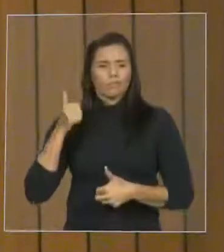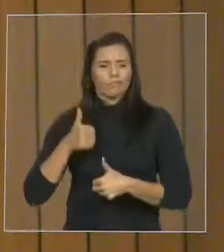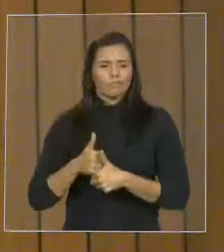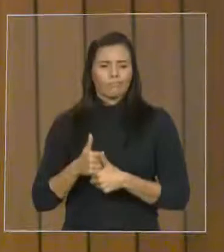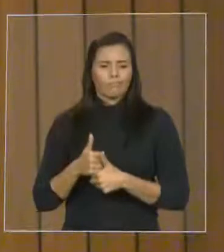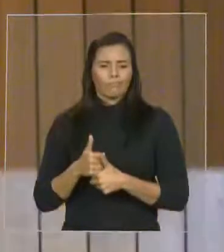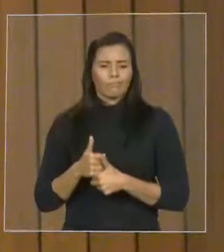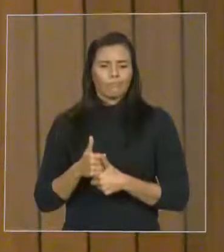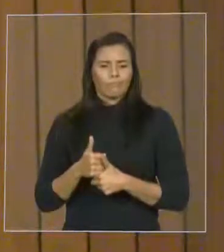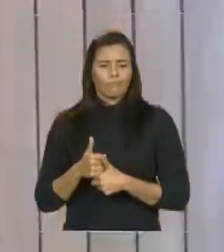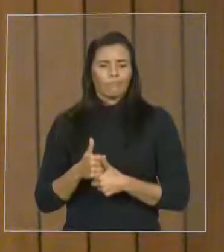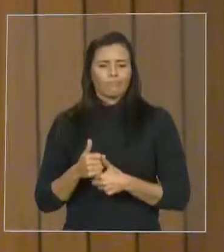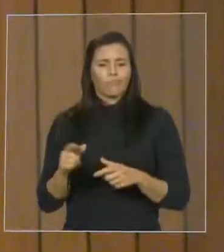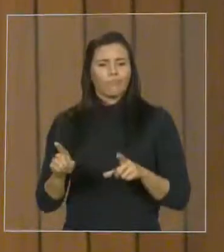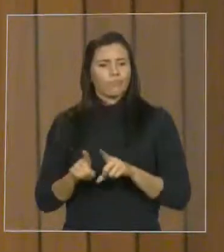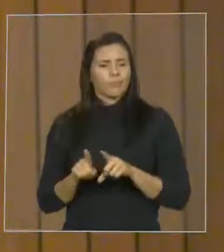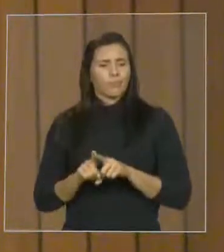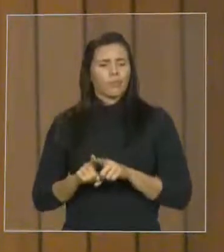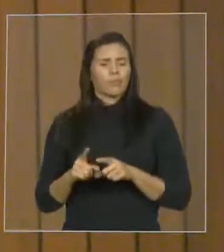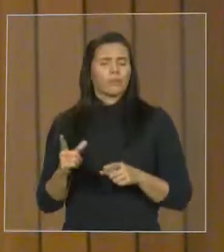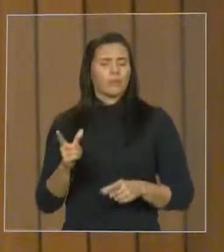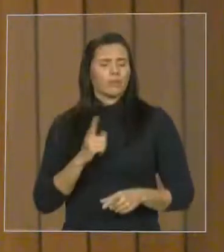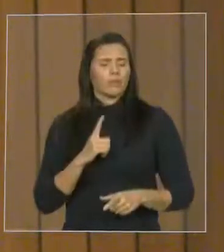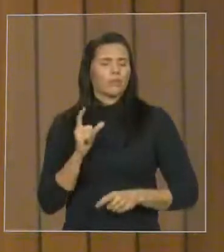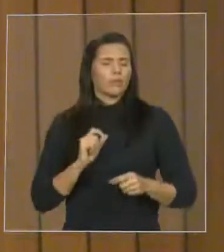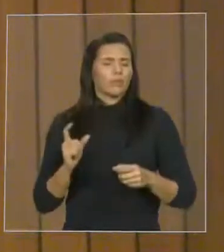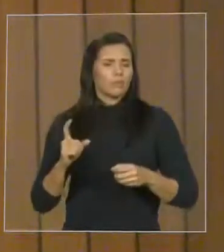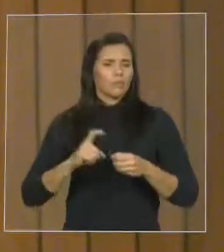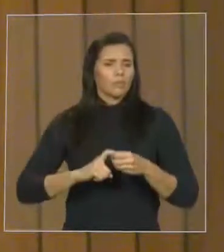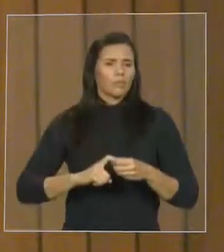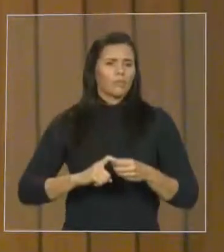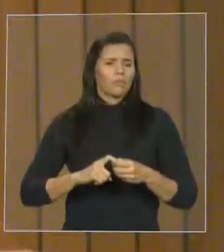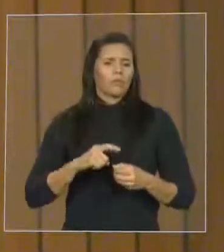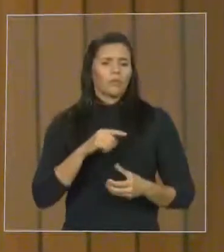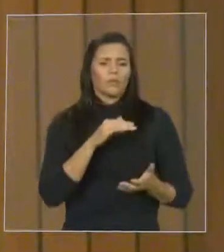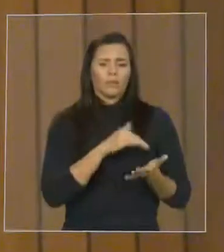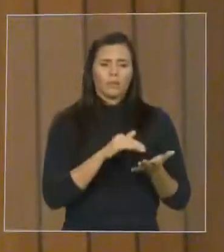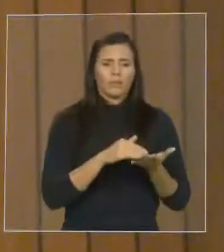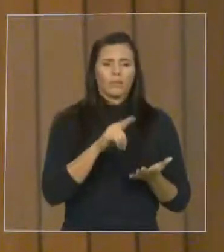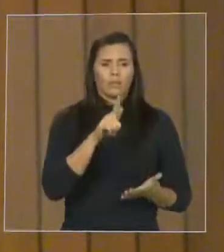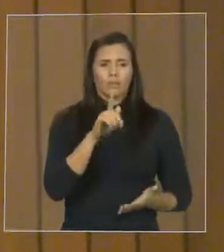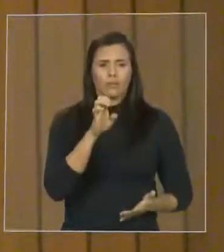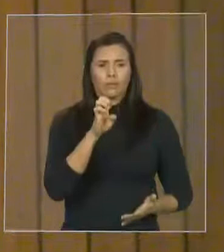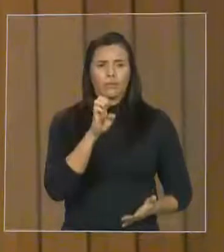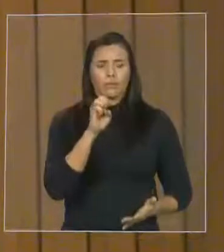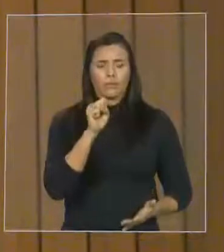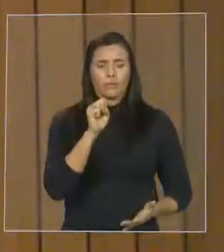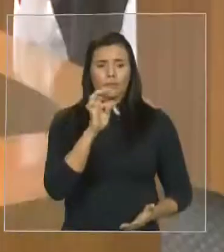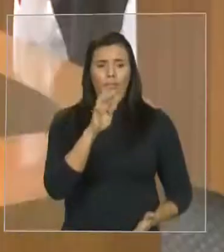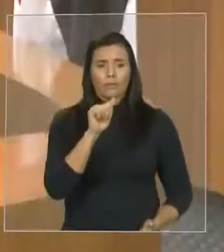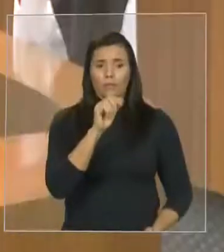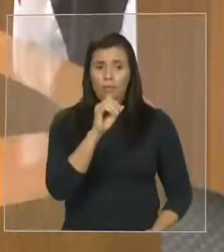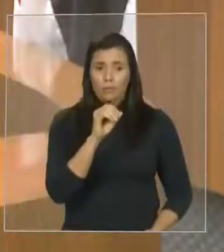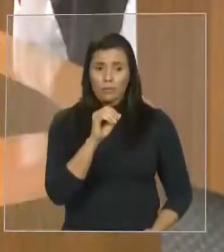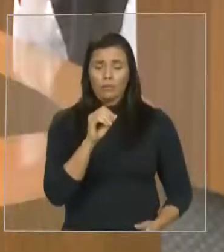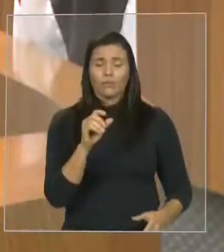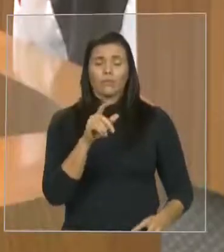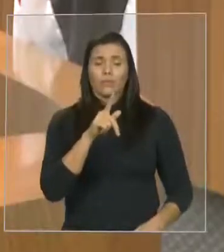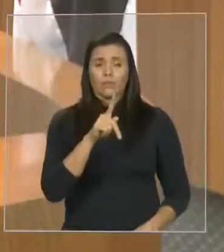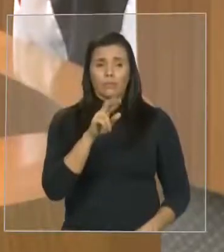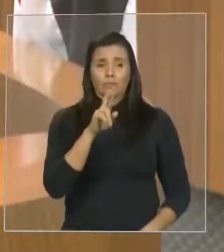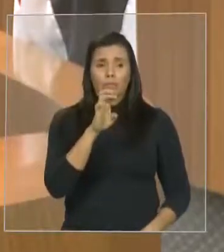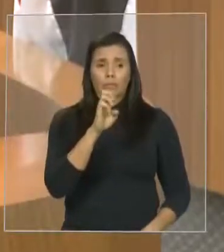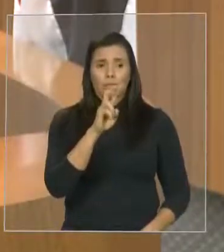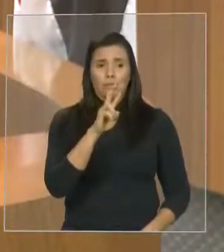vinculação hoje à Secretaria de Gestão e Previdência do Governo do Estado. Portanto, é um projeto que veio em sua forma